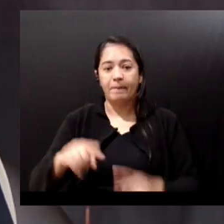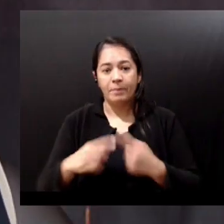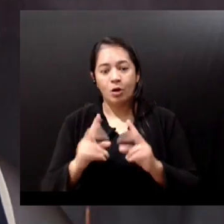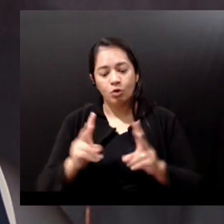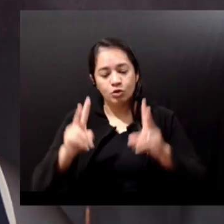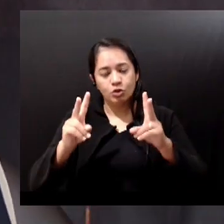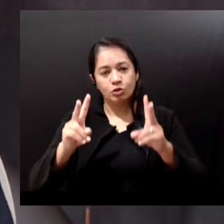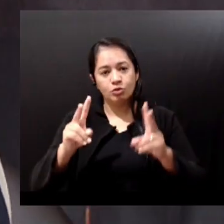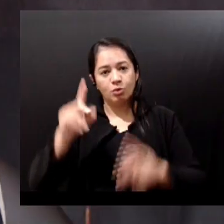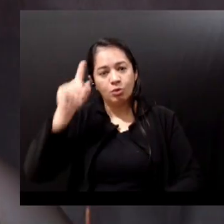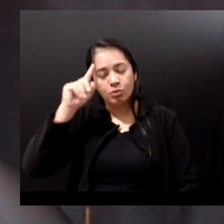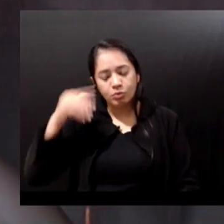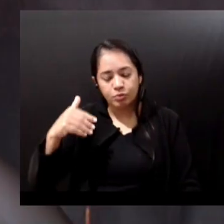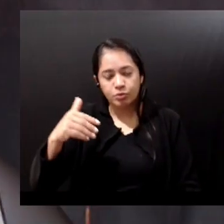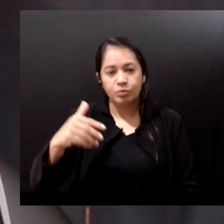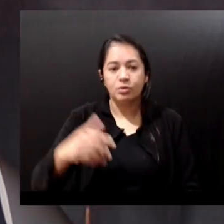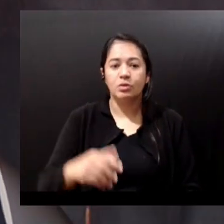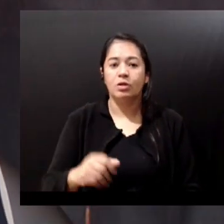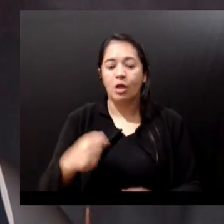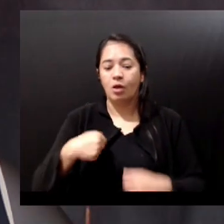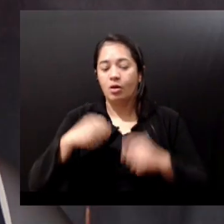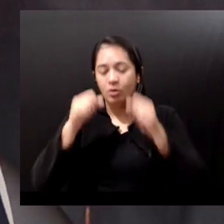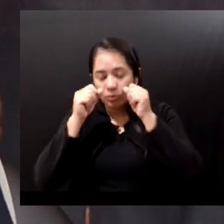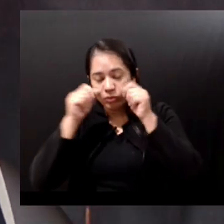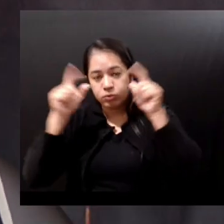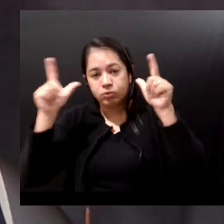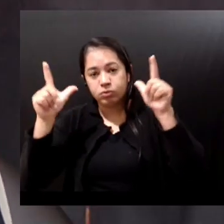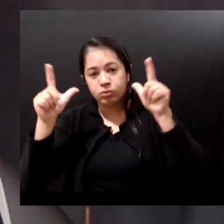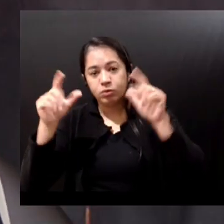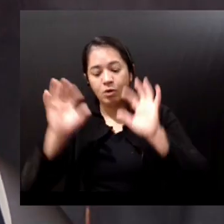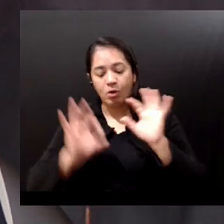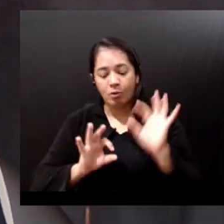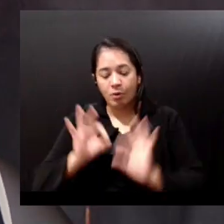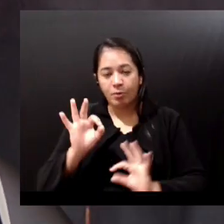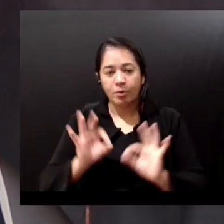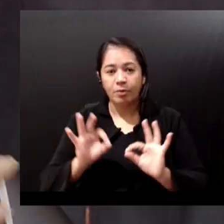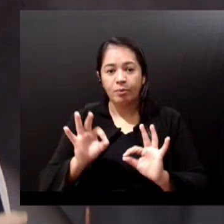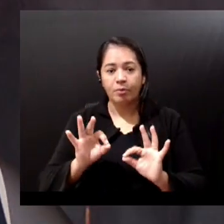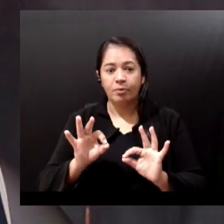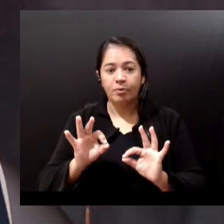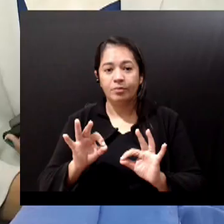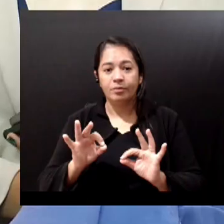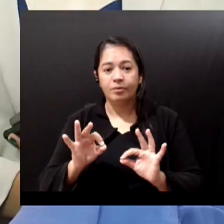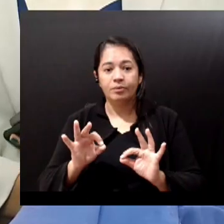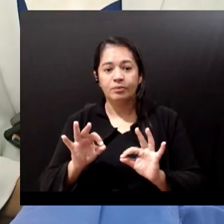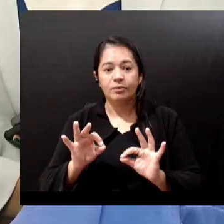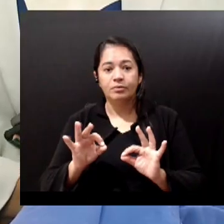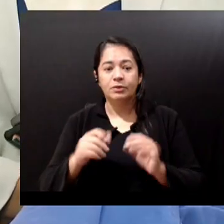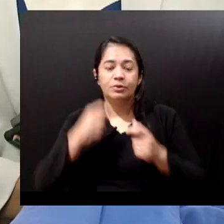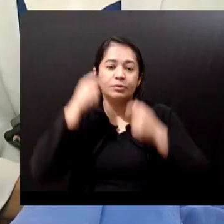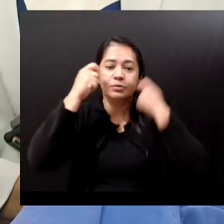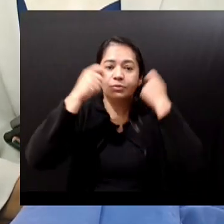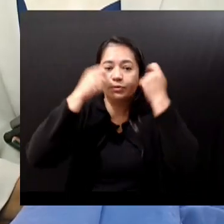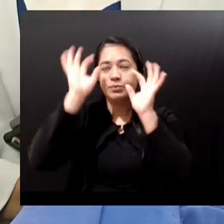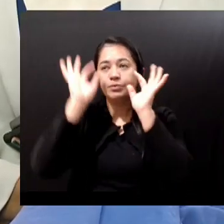eu levanto, eu me arrumo, né, a mulher passa ali aquela sua maquiagenzinha e bota a sua roupa e